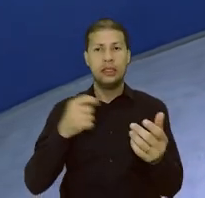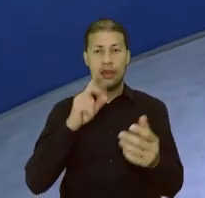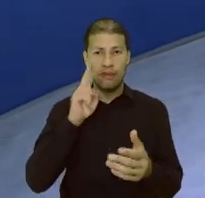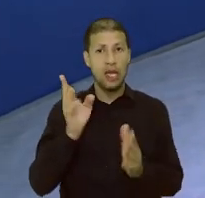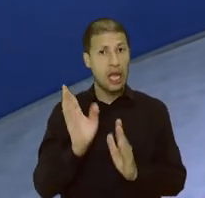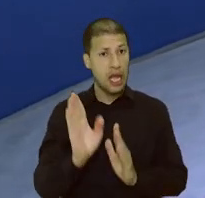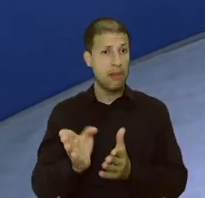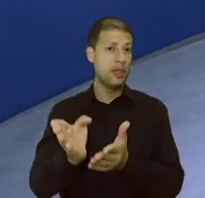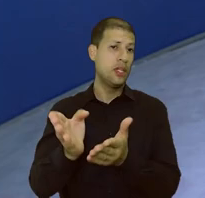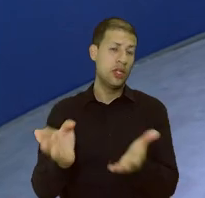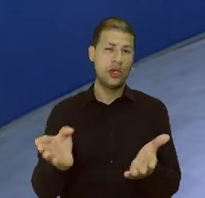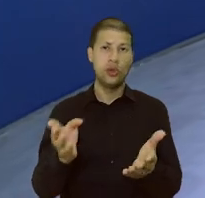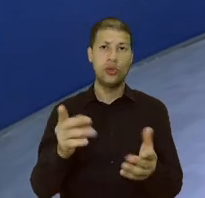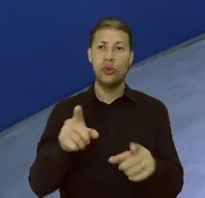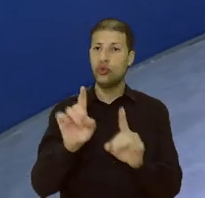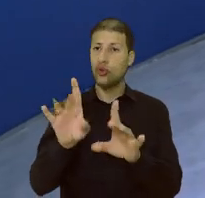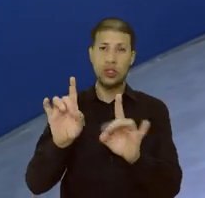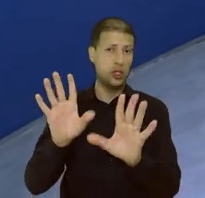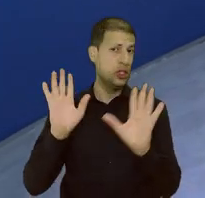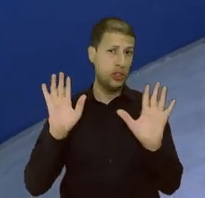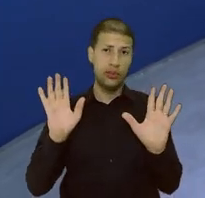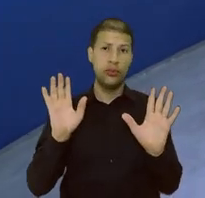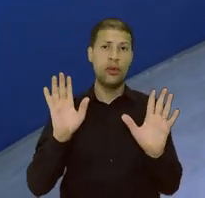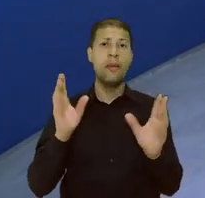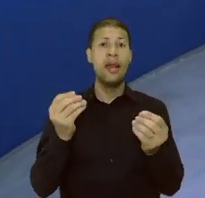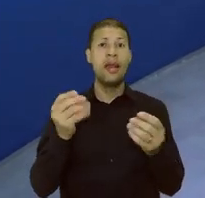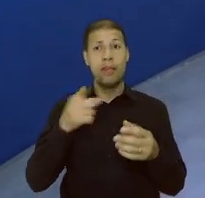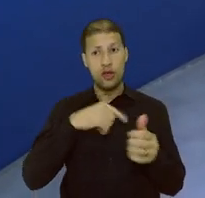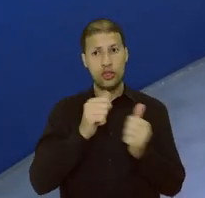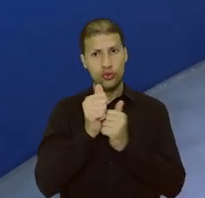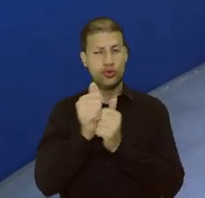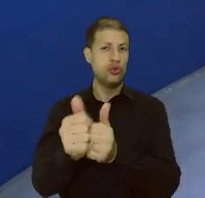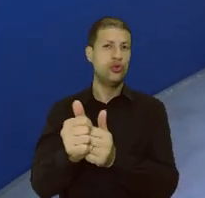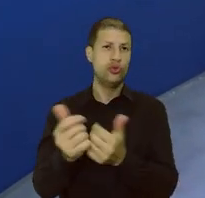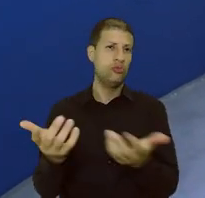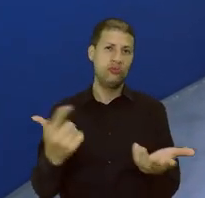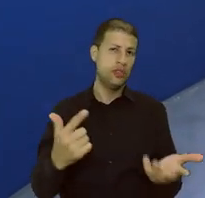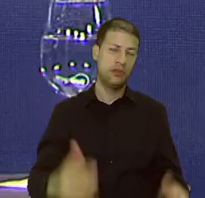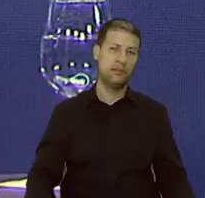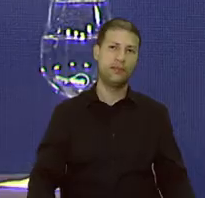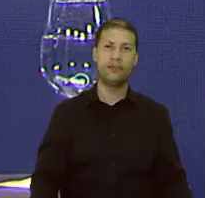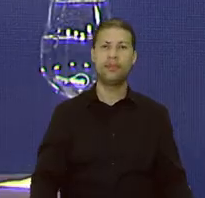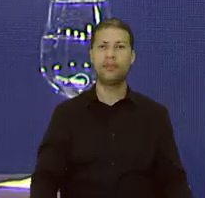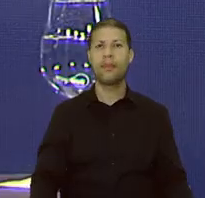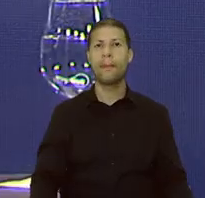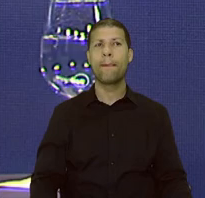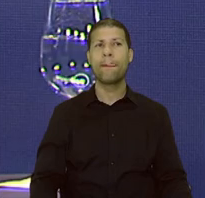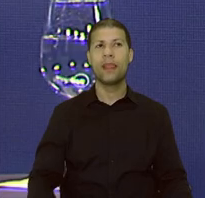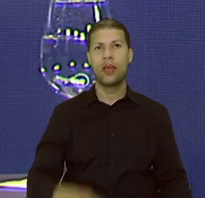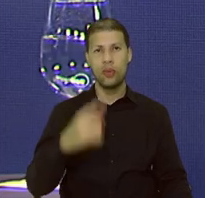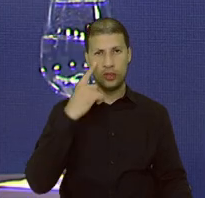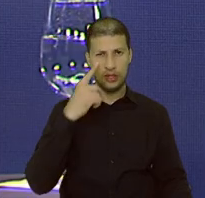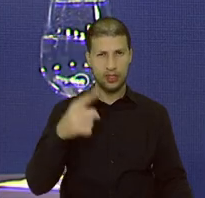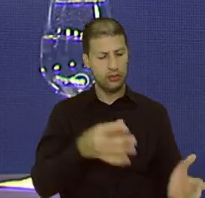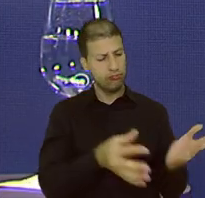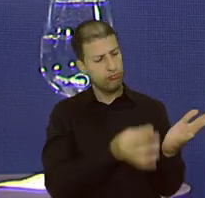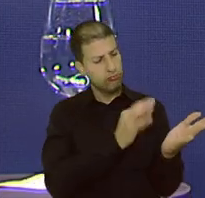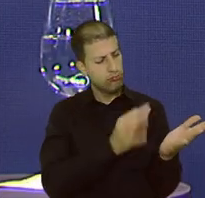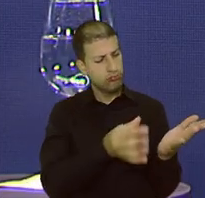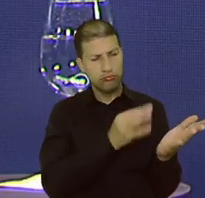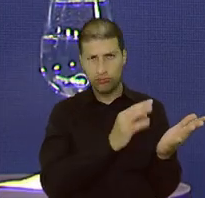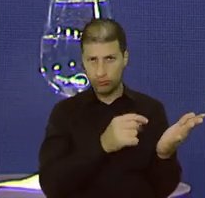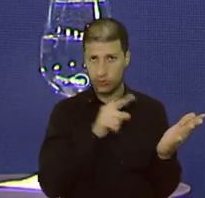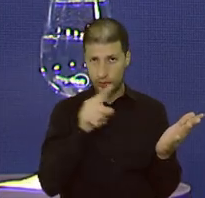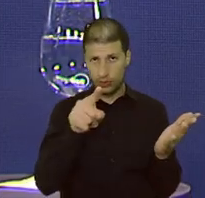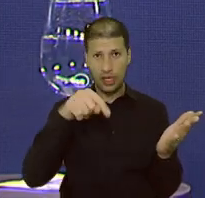e automação e para a gente estar disputando esses setores e olhando aqui o portfólio de vocês no Brasil